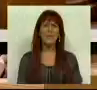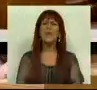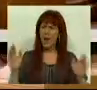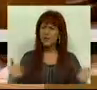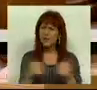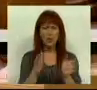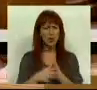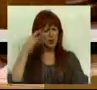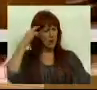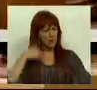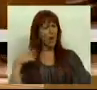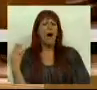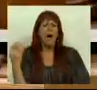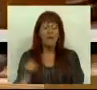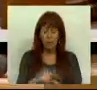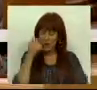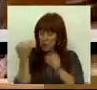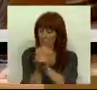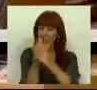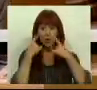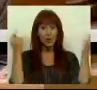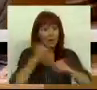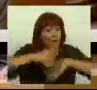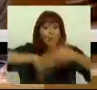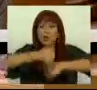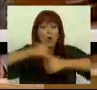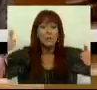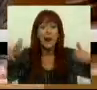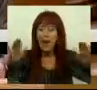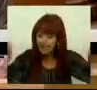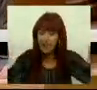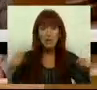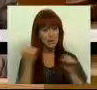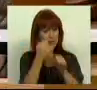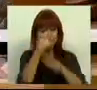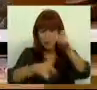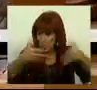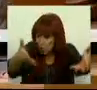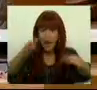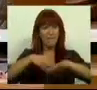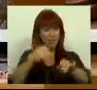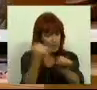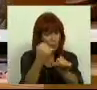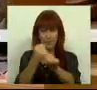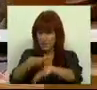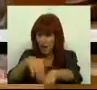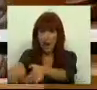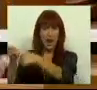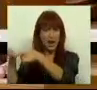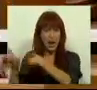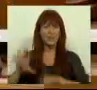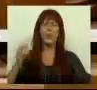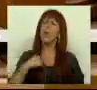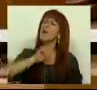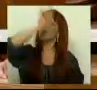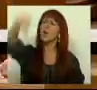preciso que todos tenhamos consciência que, para que os serviços públicos funcionem, é preciso trabalhadores que prestem esses serviços. Quando